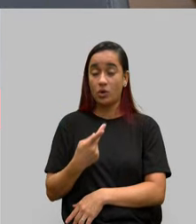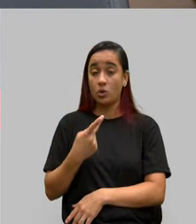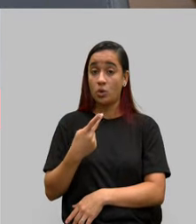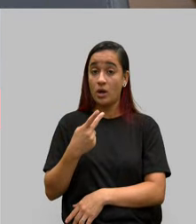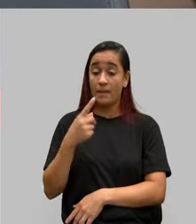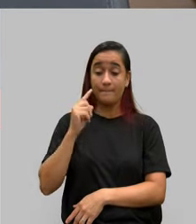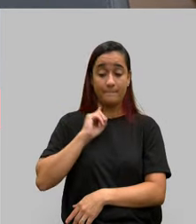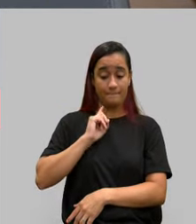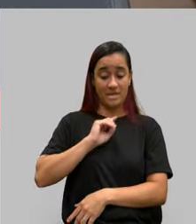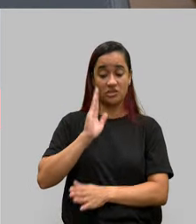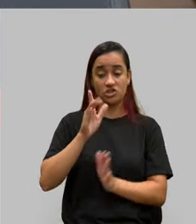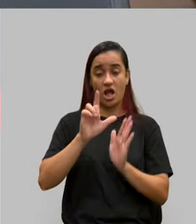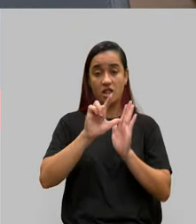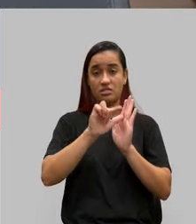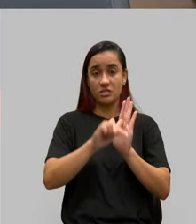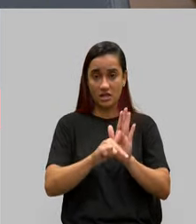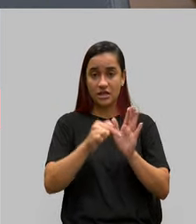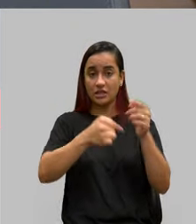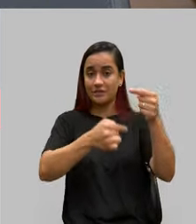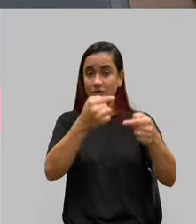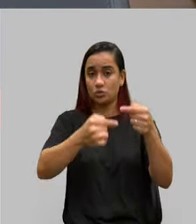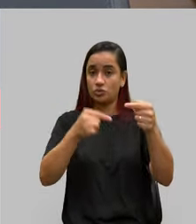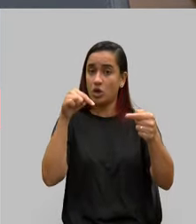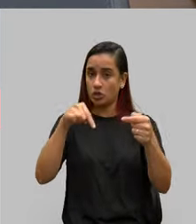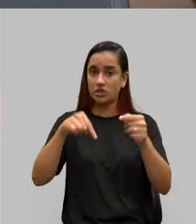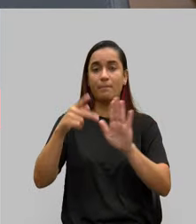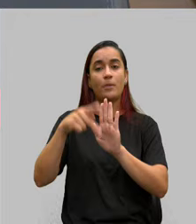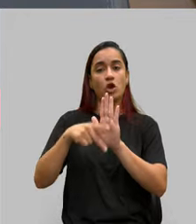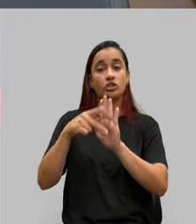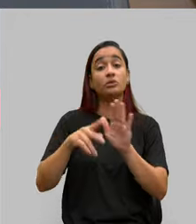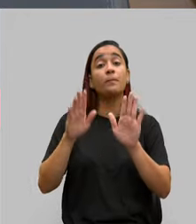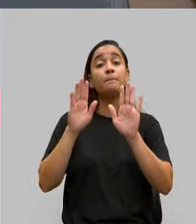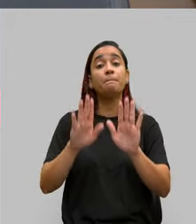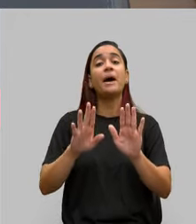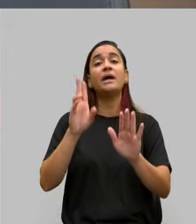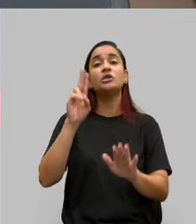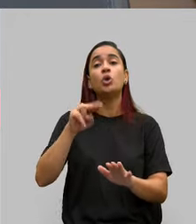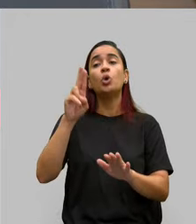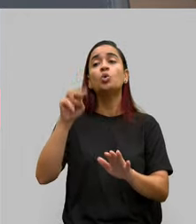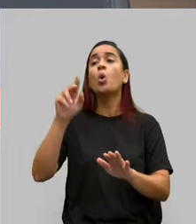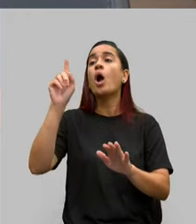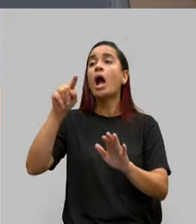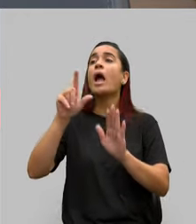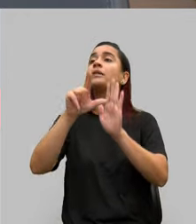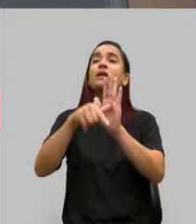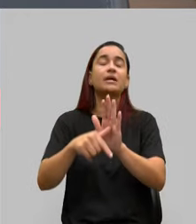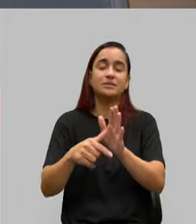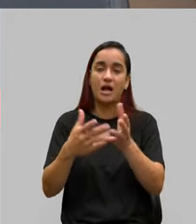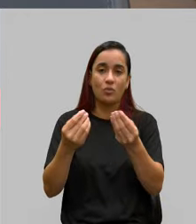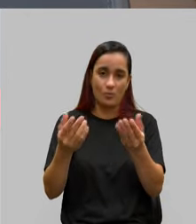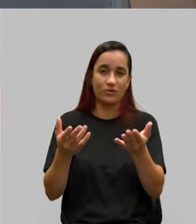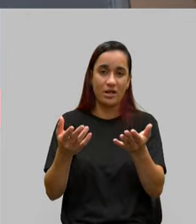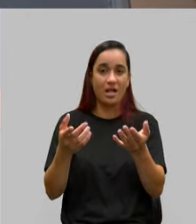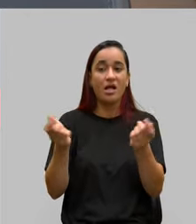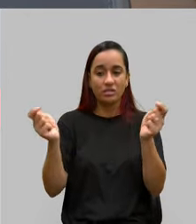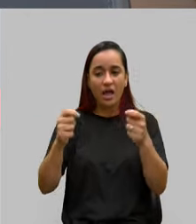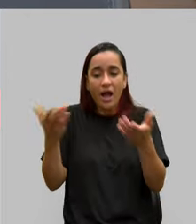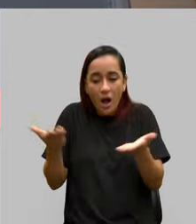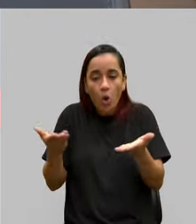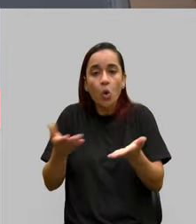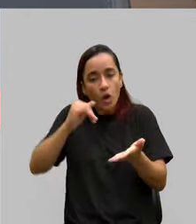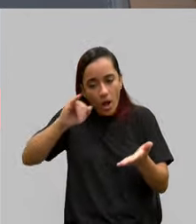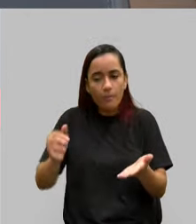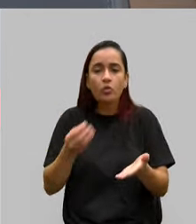atrasada na discussão desse desse PL mas nunca é atrasado demais para tomar o caminho